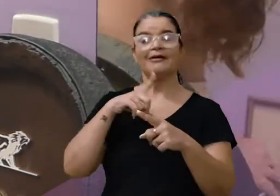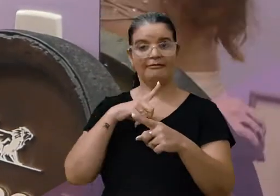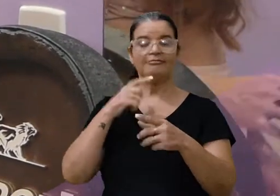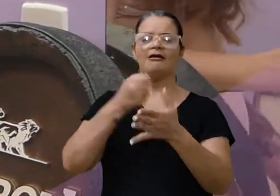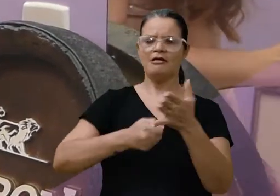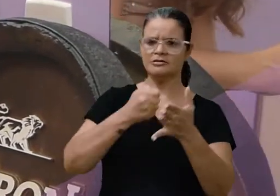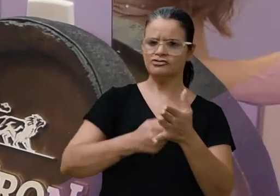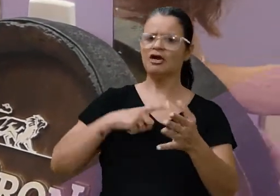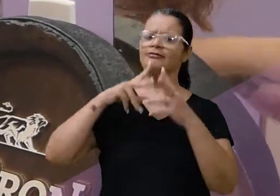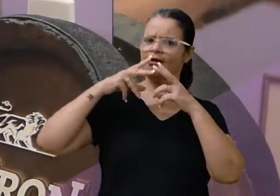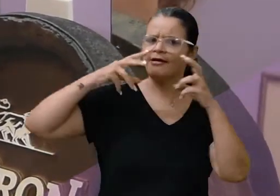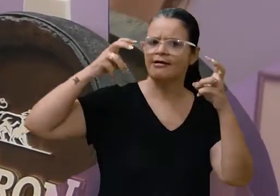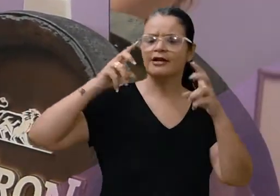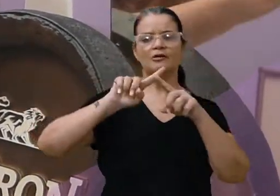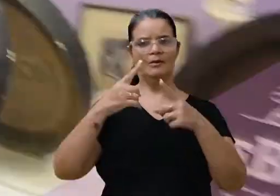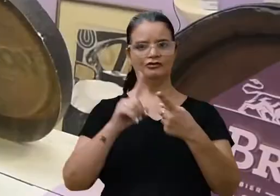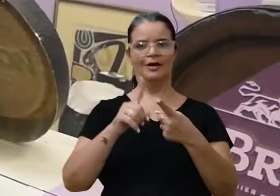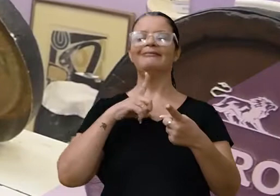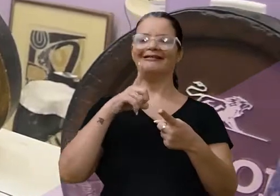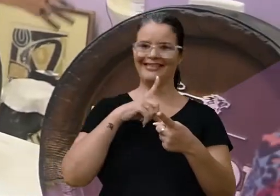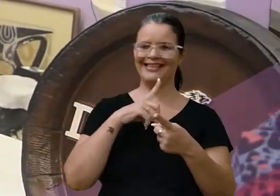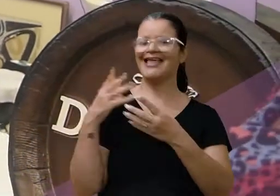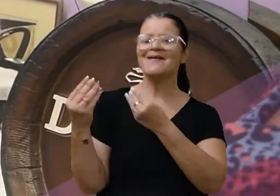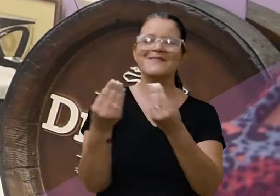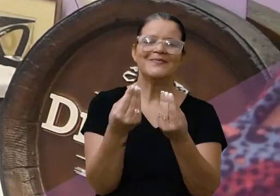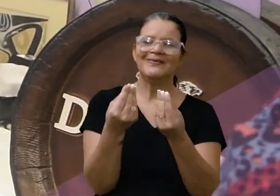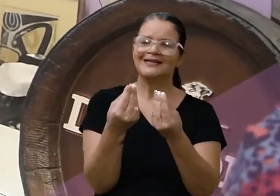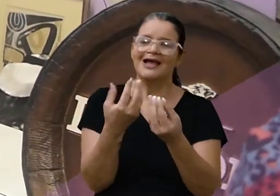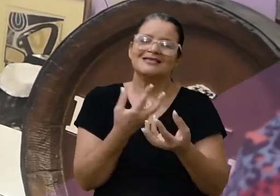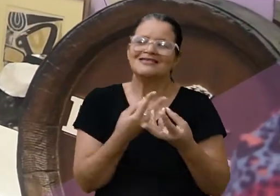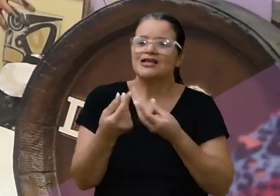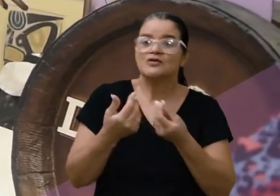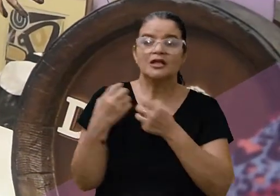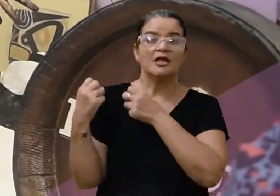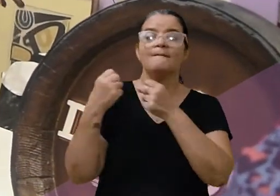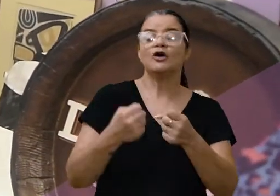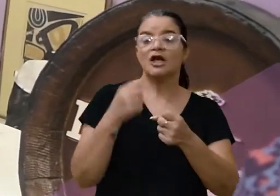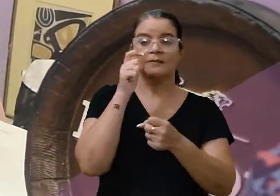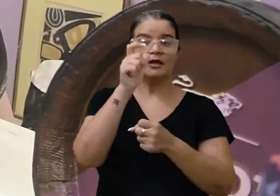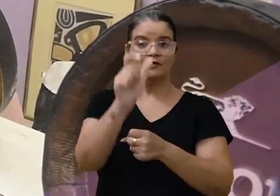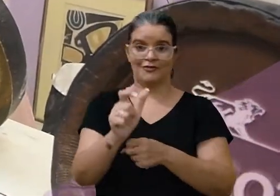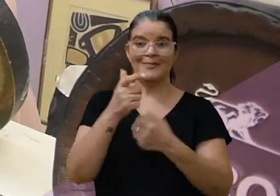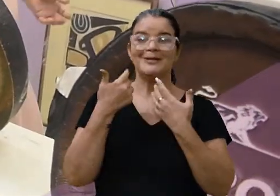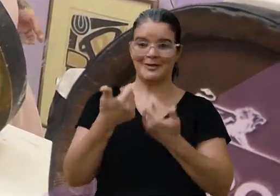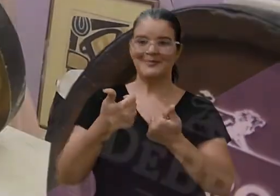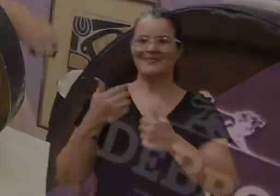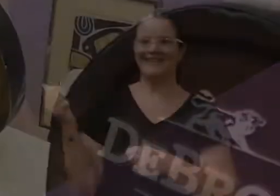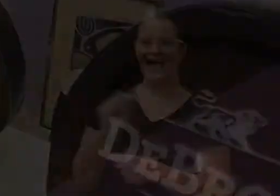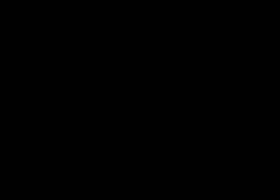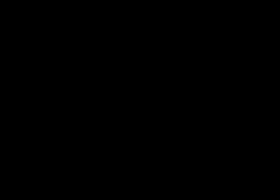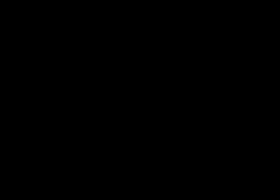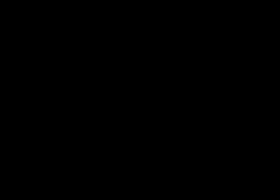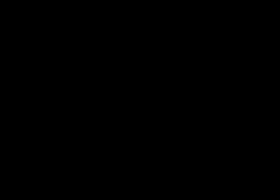conhecer a Jurema Flor, porque tem resistência, tem grito, mas também tem muita sensualidade e empoderamento